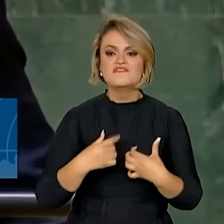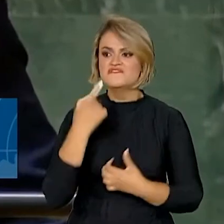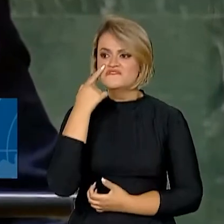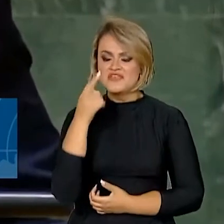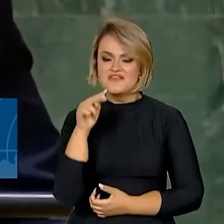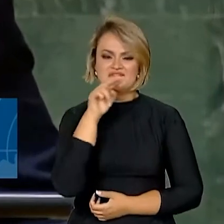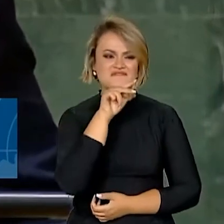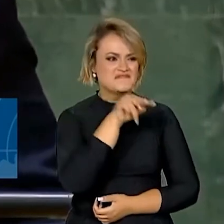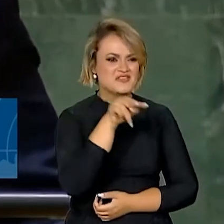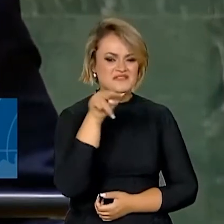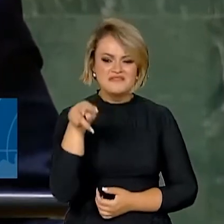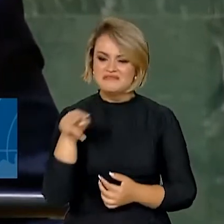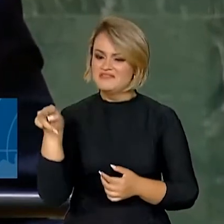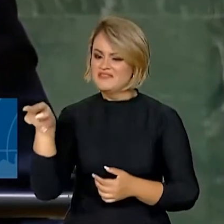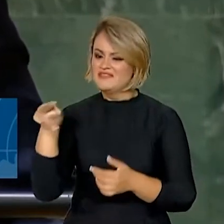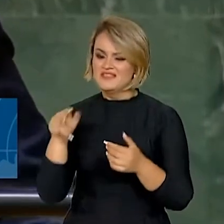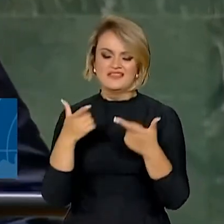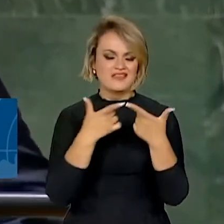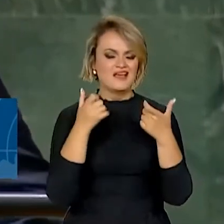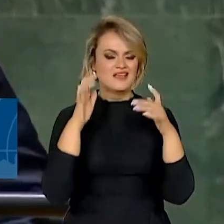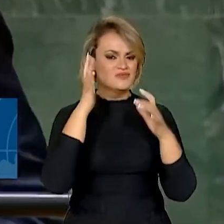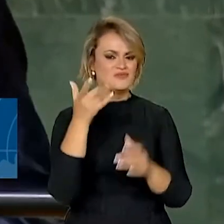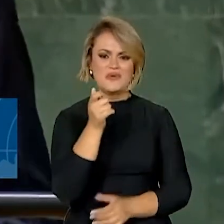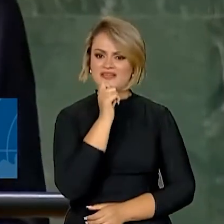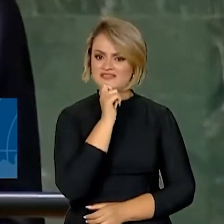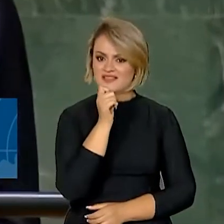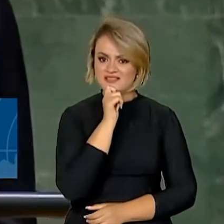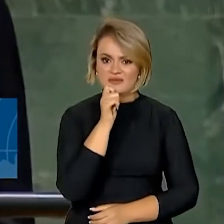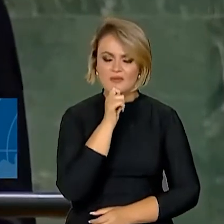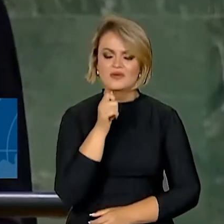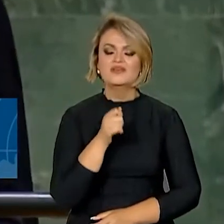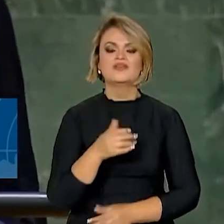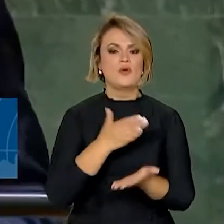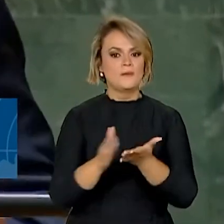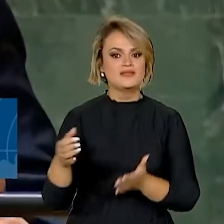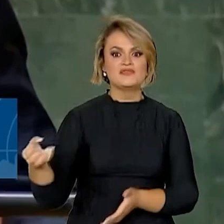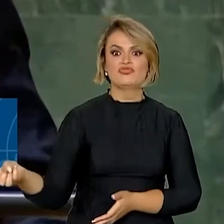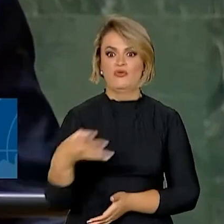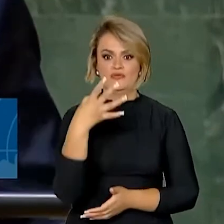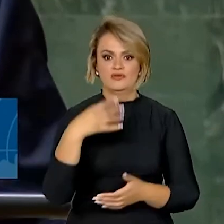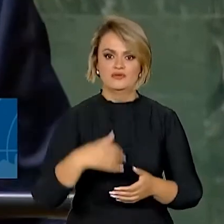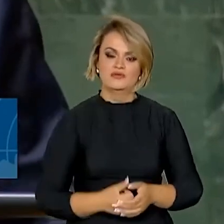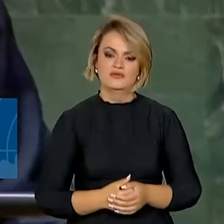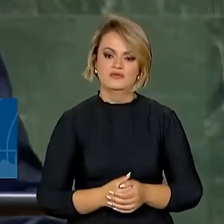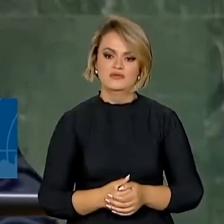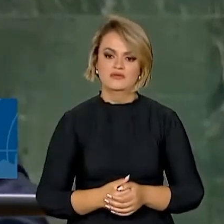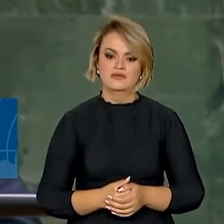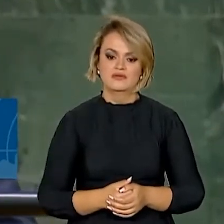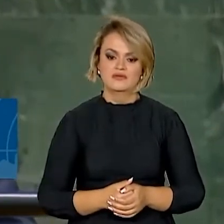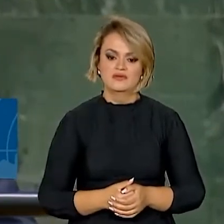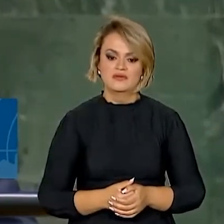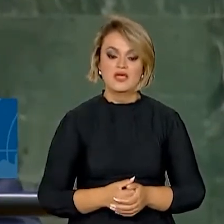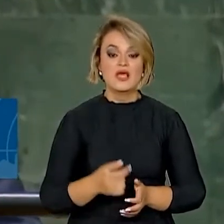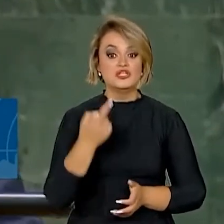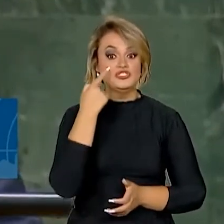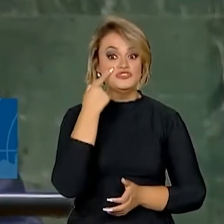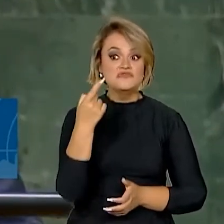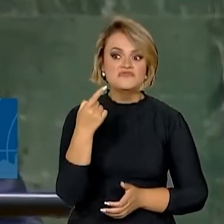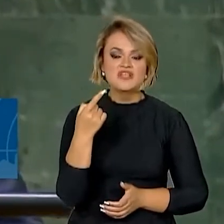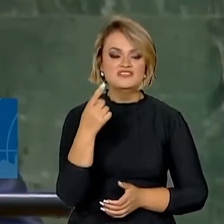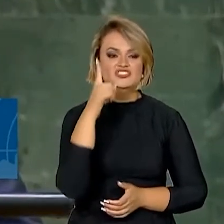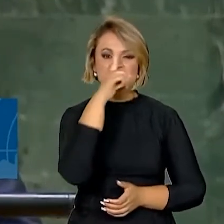as antigas disputas não resolvidas e que surge ao ganho vigor novas ameaças. Bem mostra